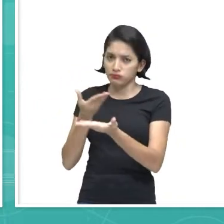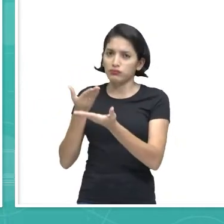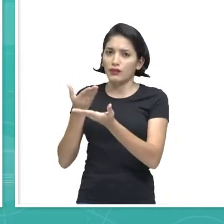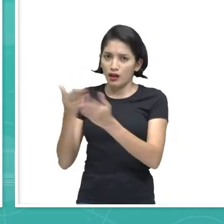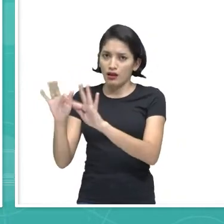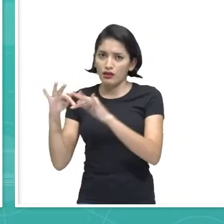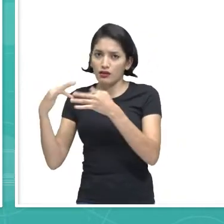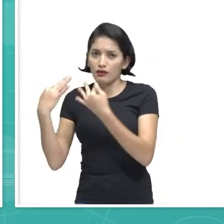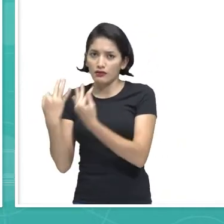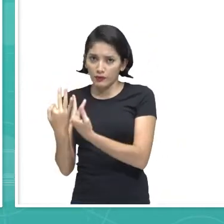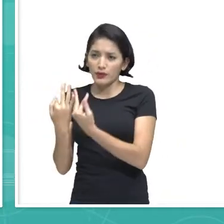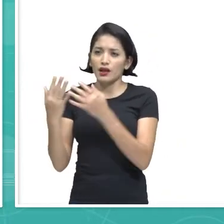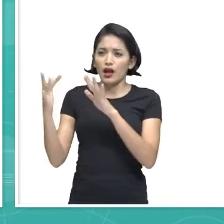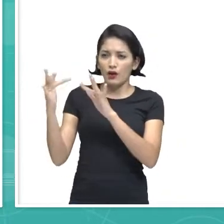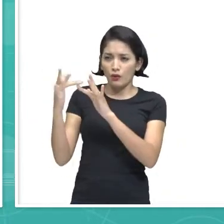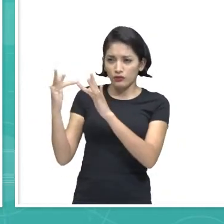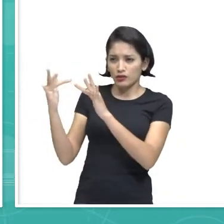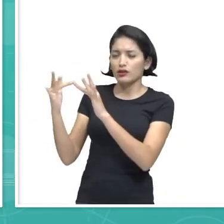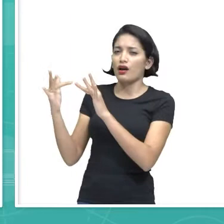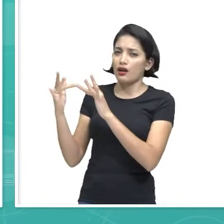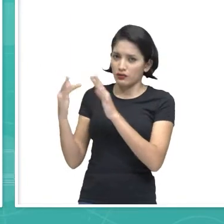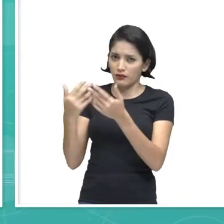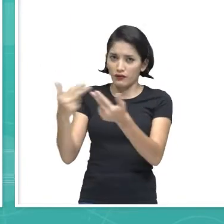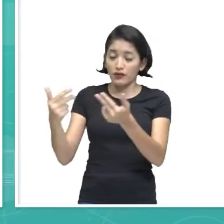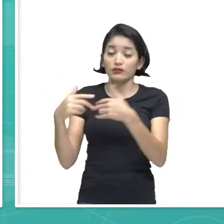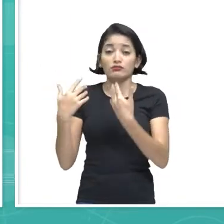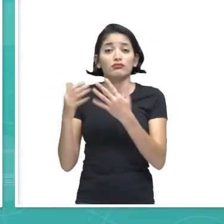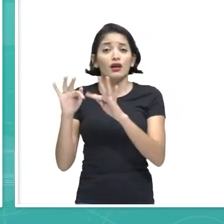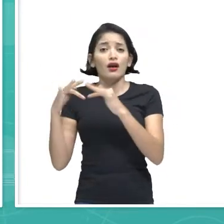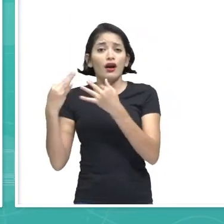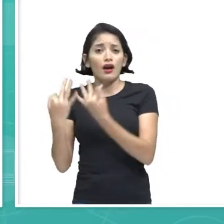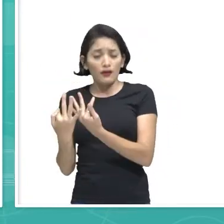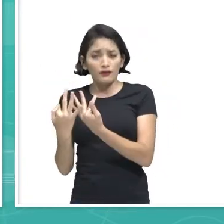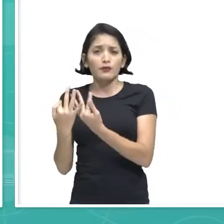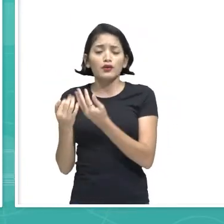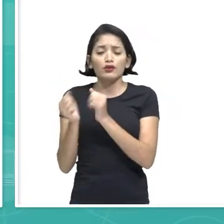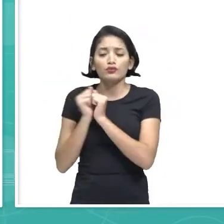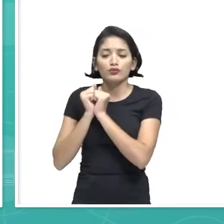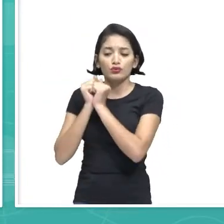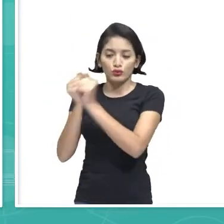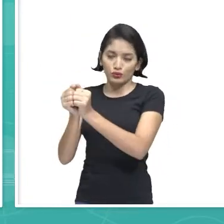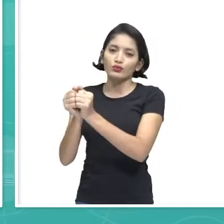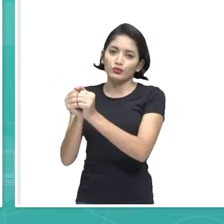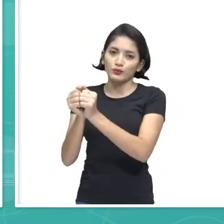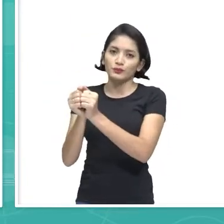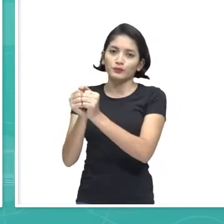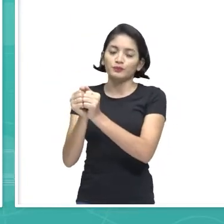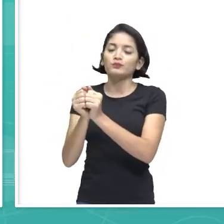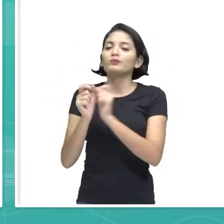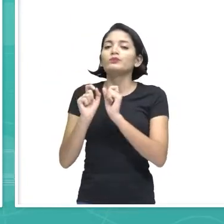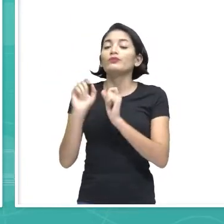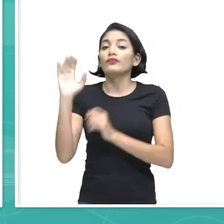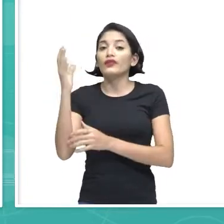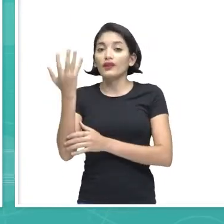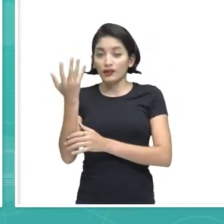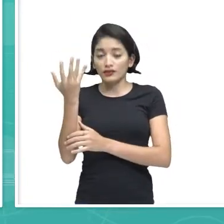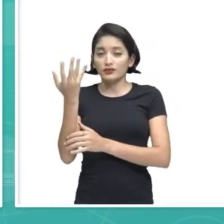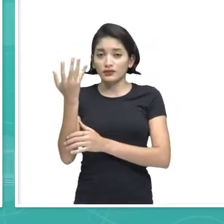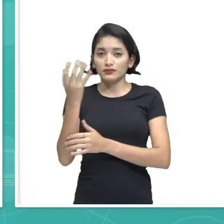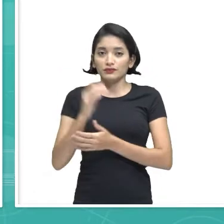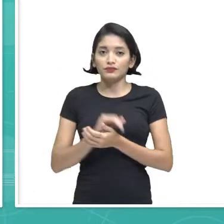família, ou seja, a família ali vai estar fazendo ginástica junto. Isso vai fazer o quê?